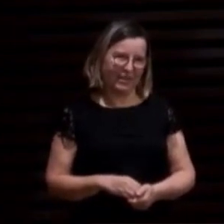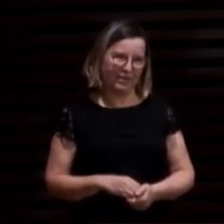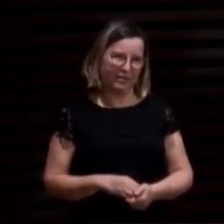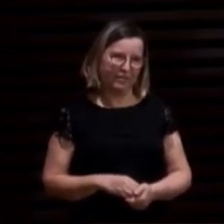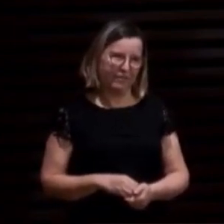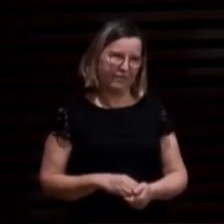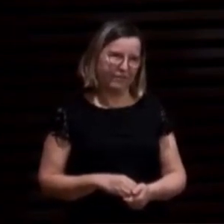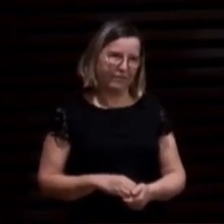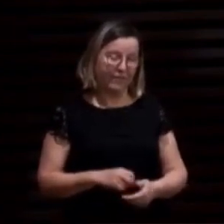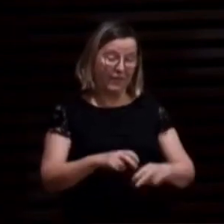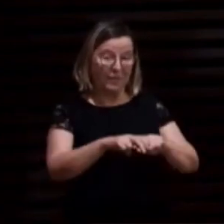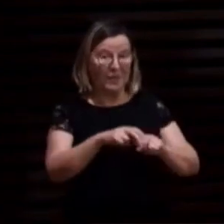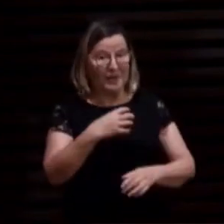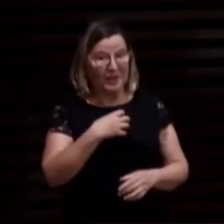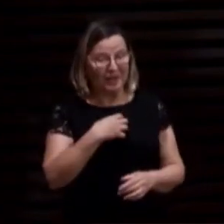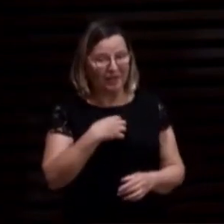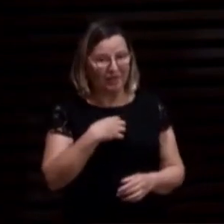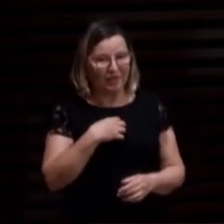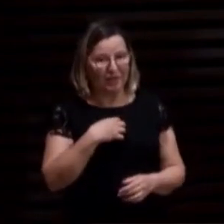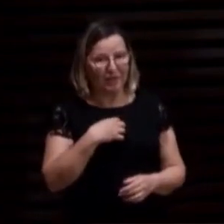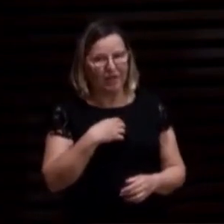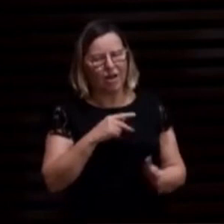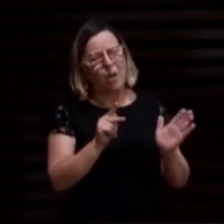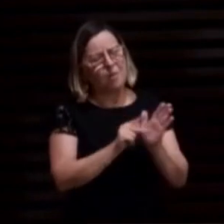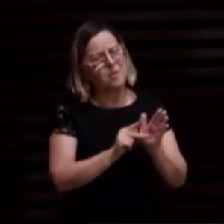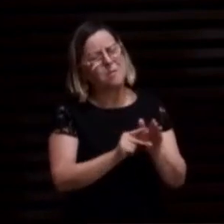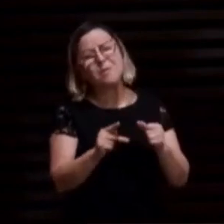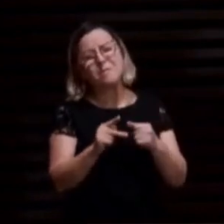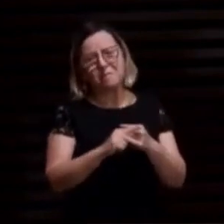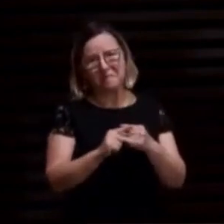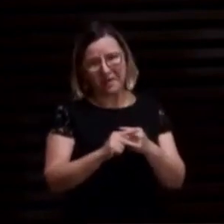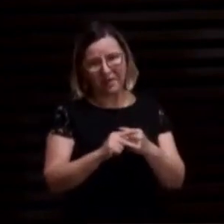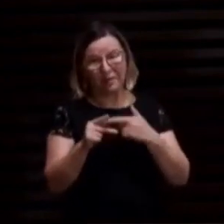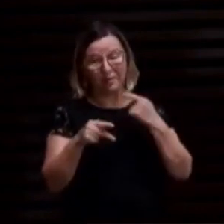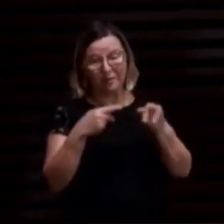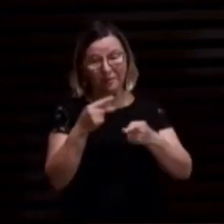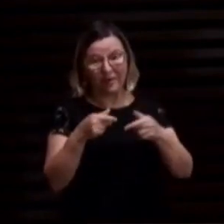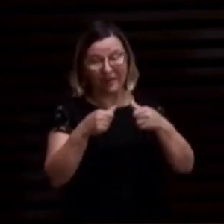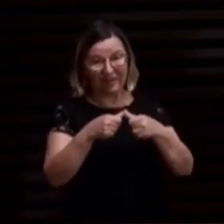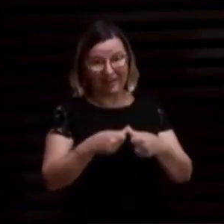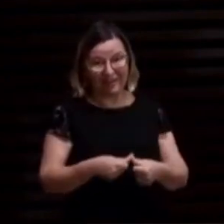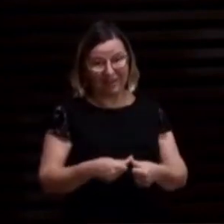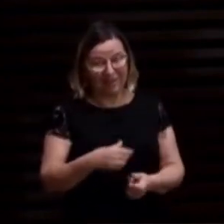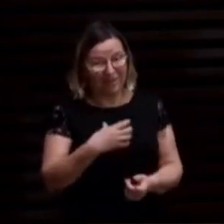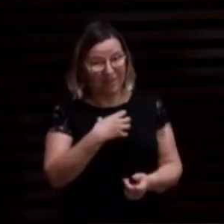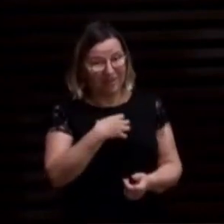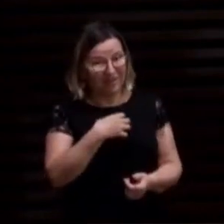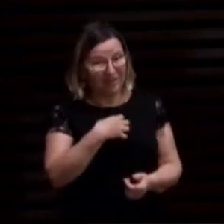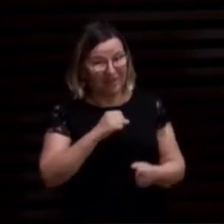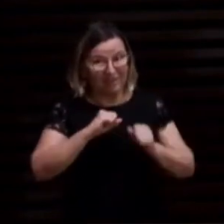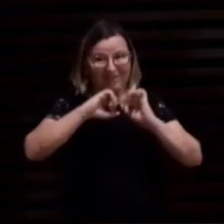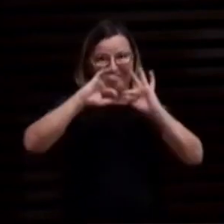E pela maneira como o próprio Pedro vai dizer isso de uma forma muito